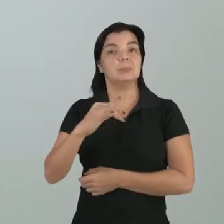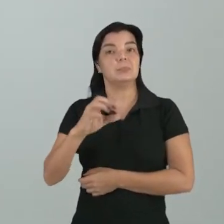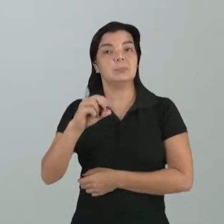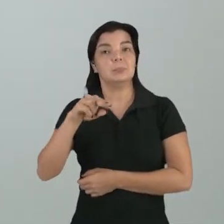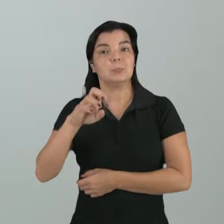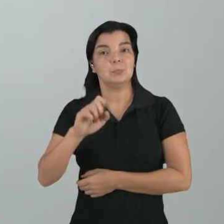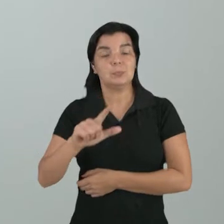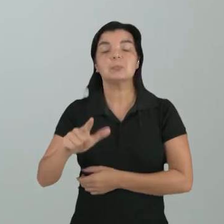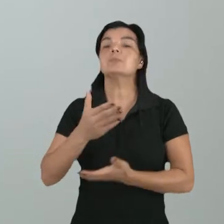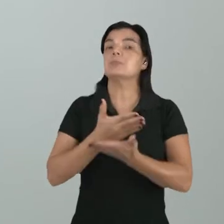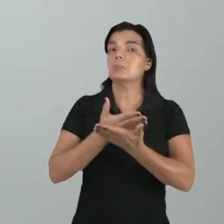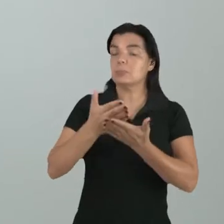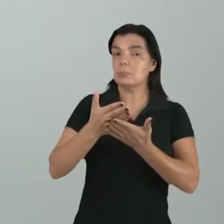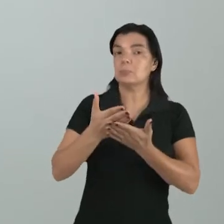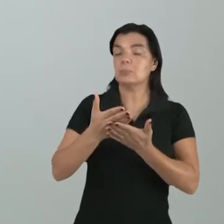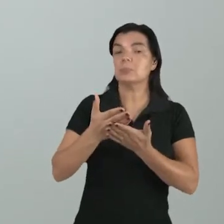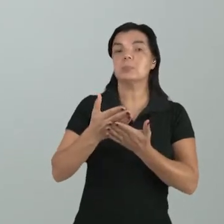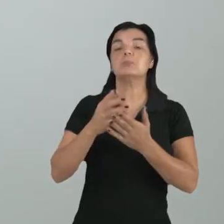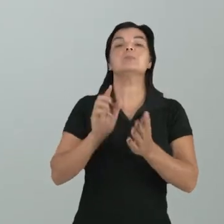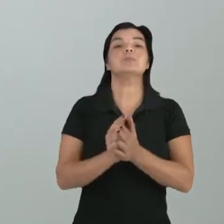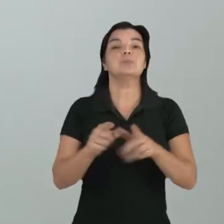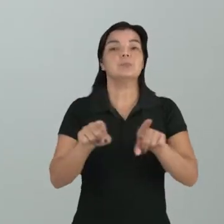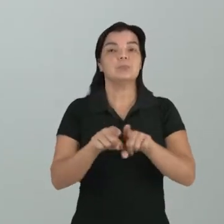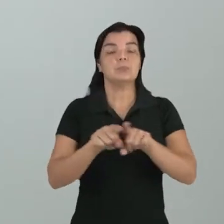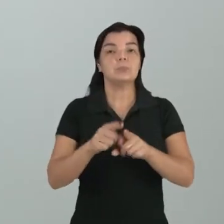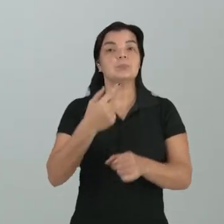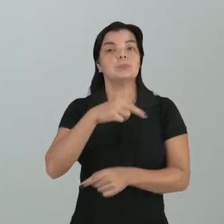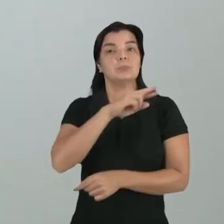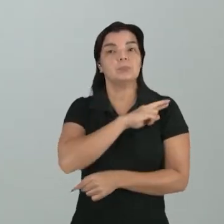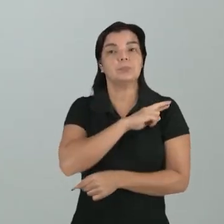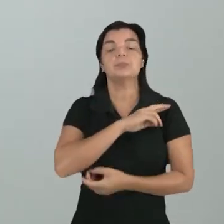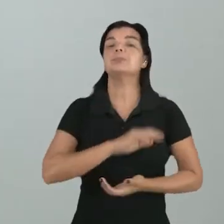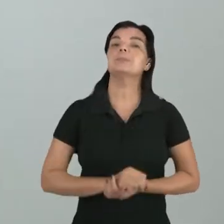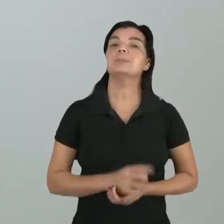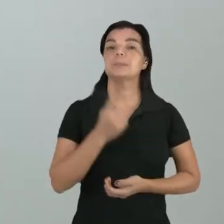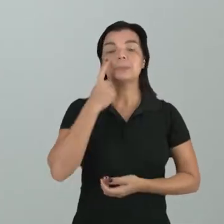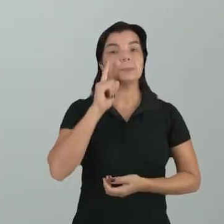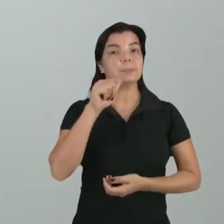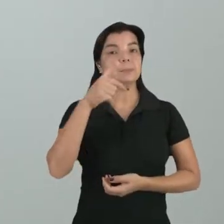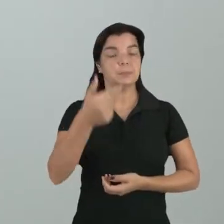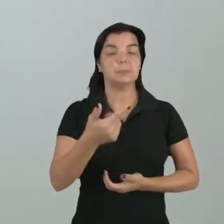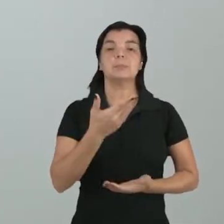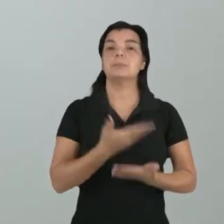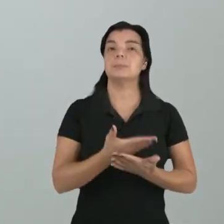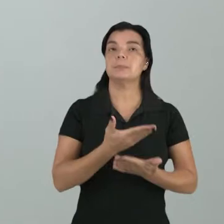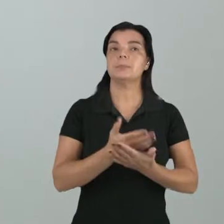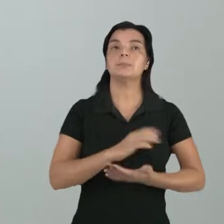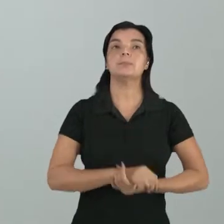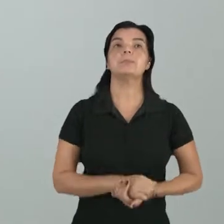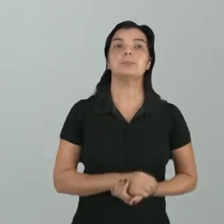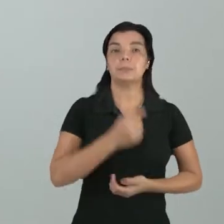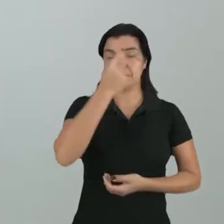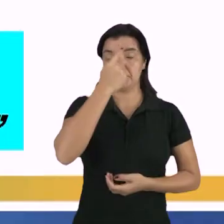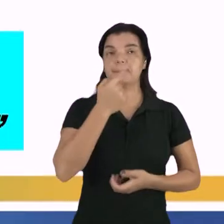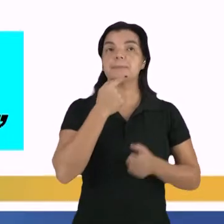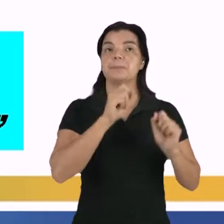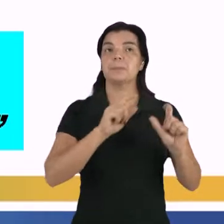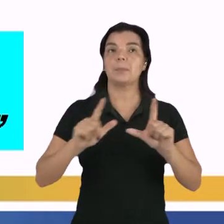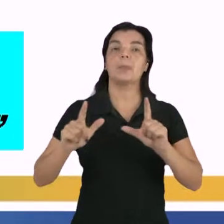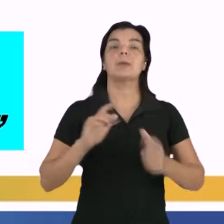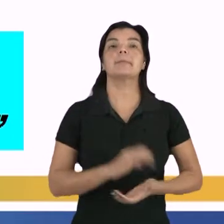ela deriva de um princípio lógico da razão. É o senso do dever, vamos ver daqui a pouco, tá na nossa próxima imagem